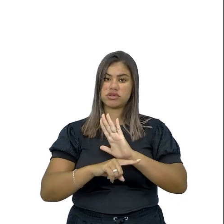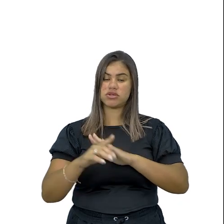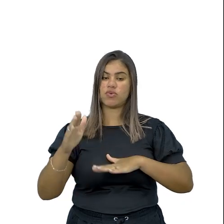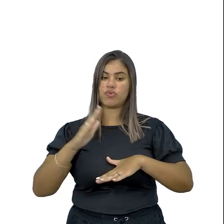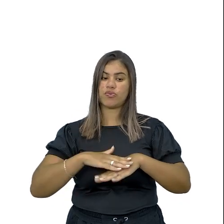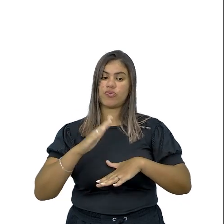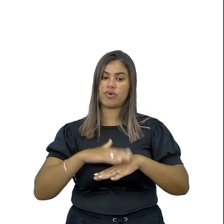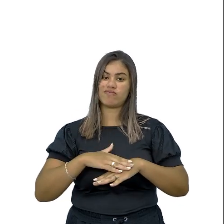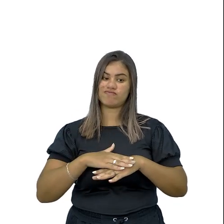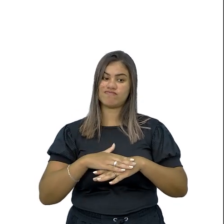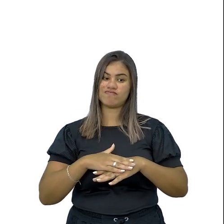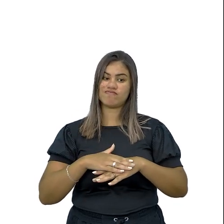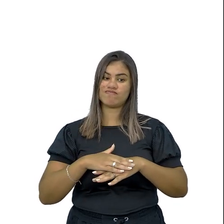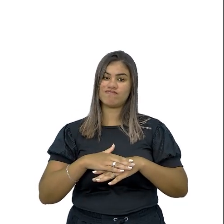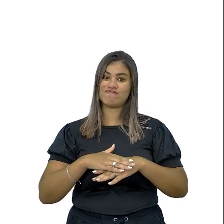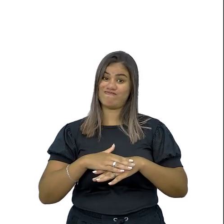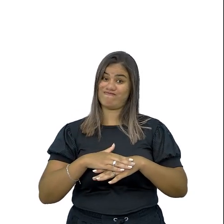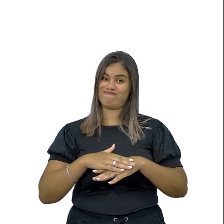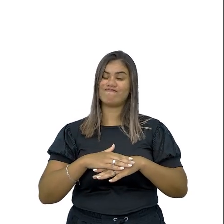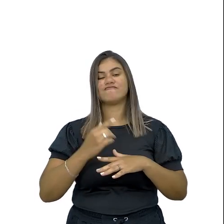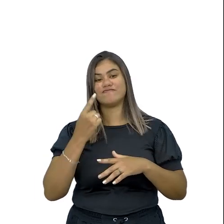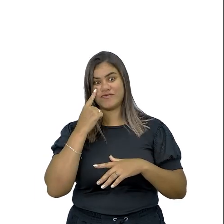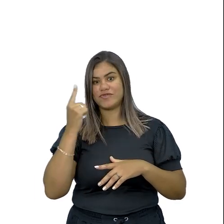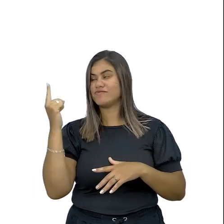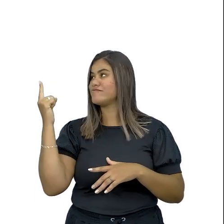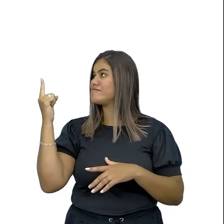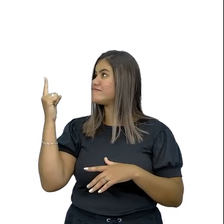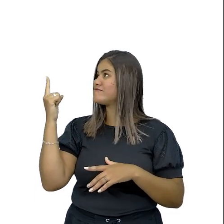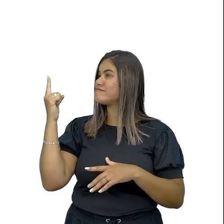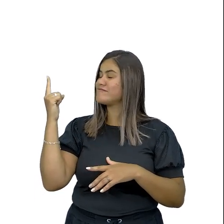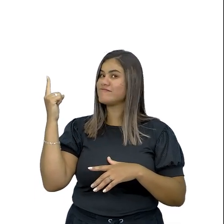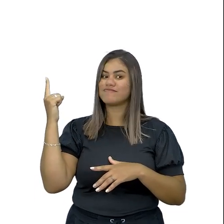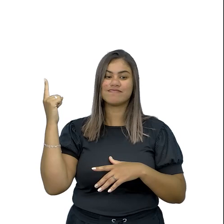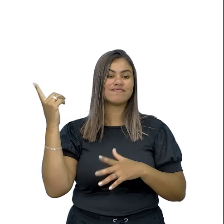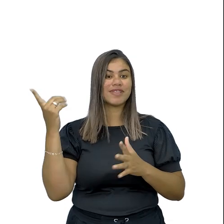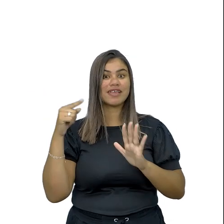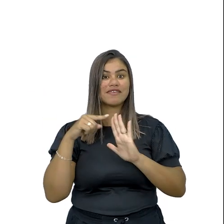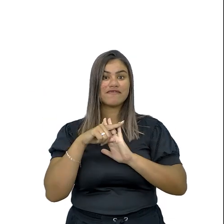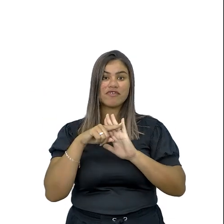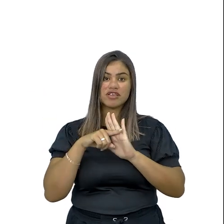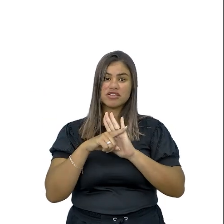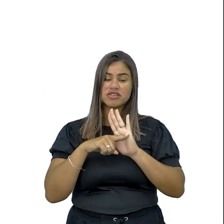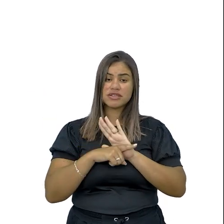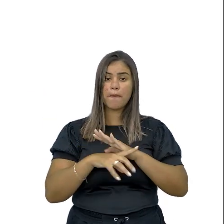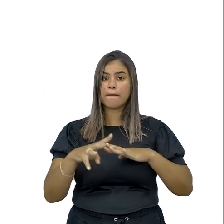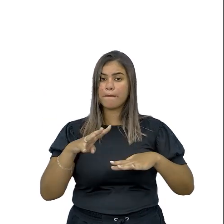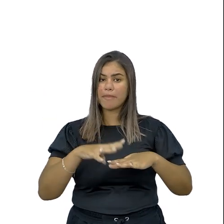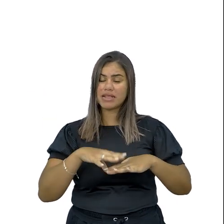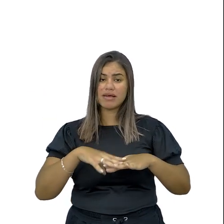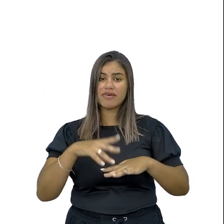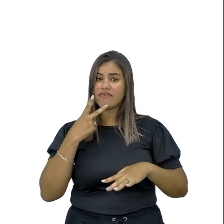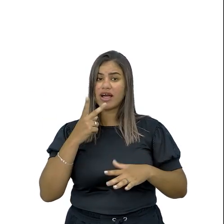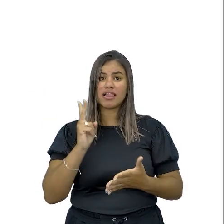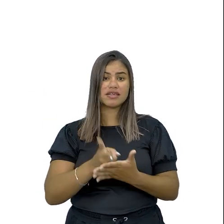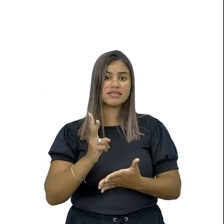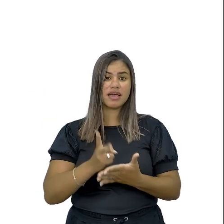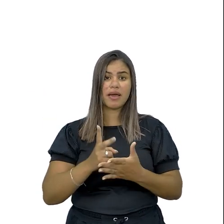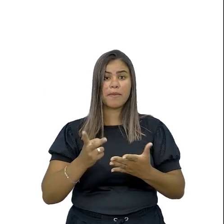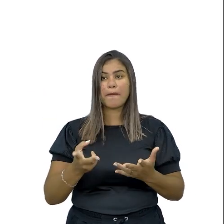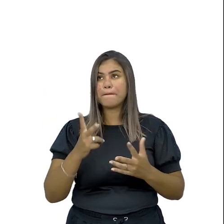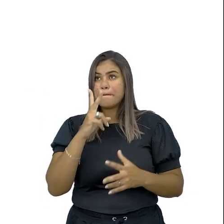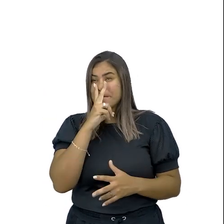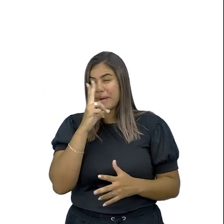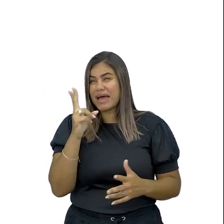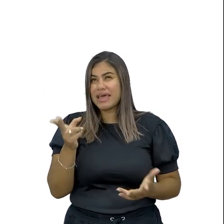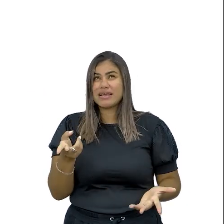investigações. Olha como isso aparece no nosso material, pessoal. Às vezes parece, né? A gente fala de investigação matemática, pode soar para alguns